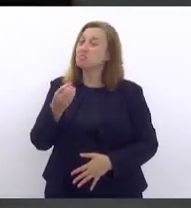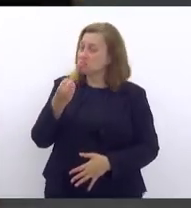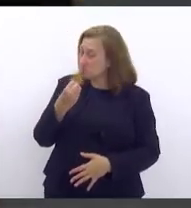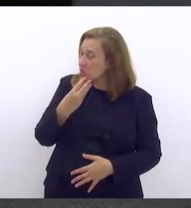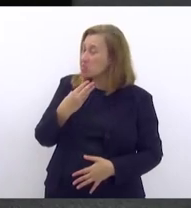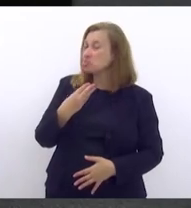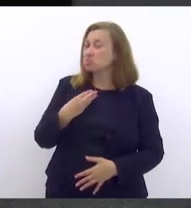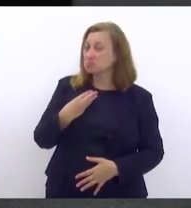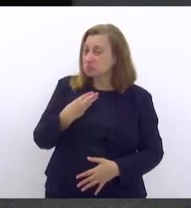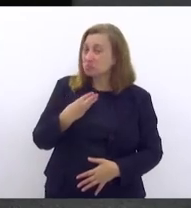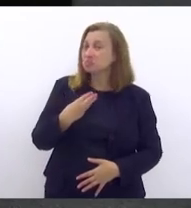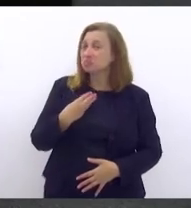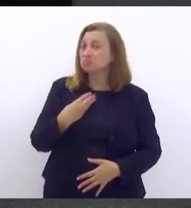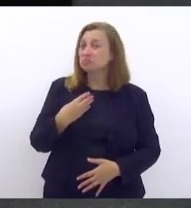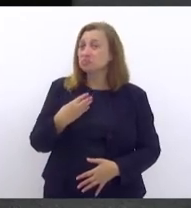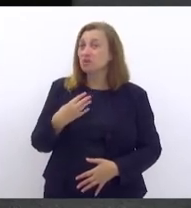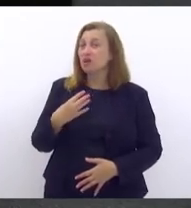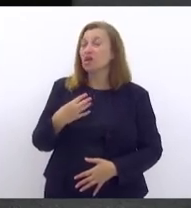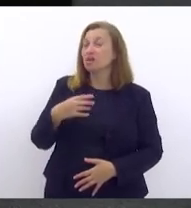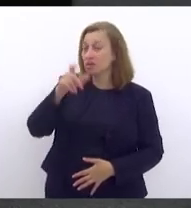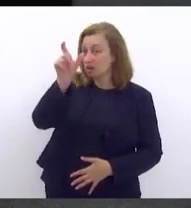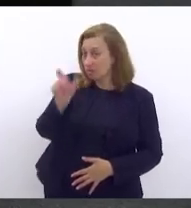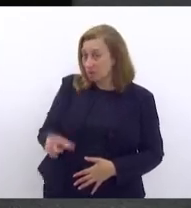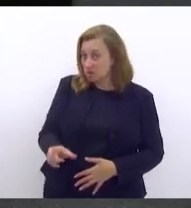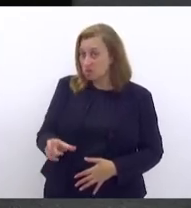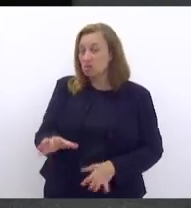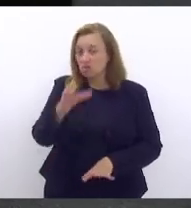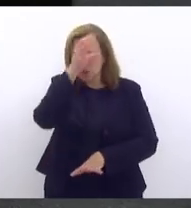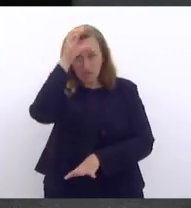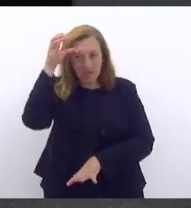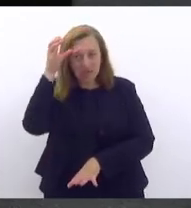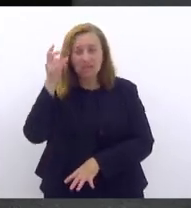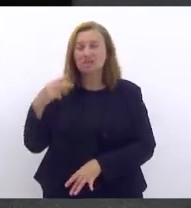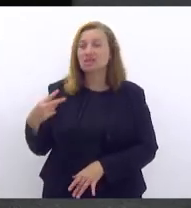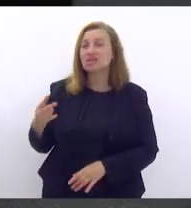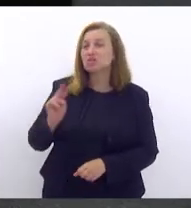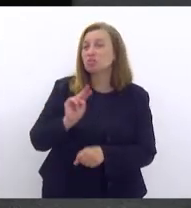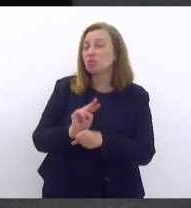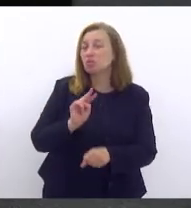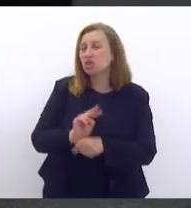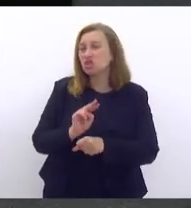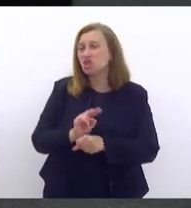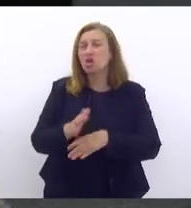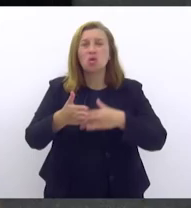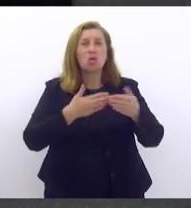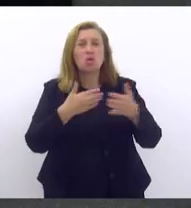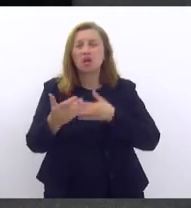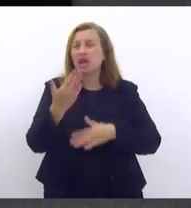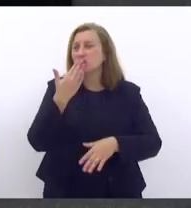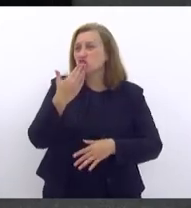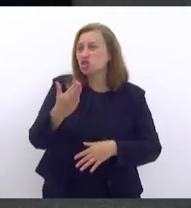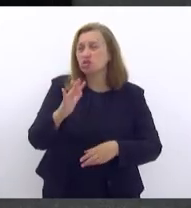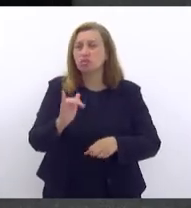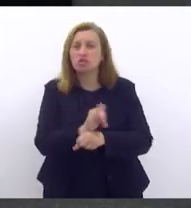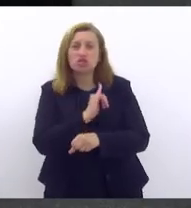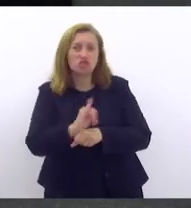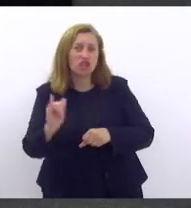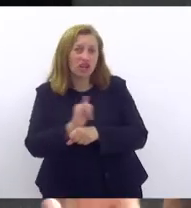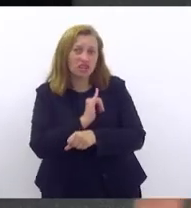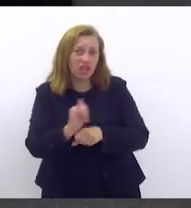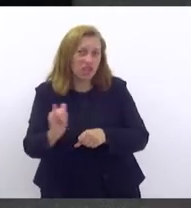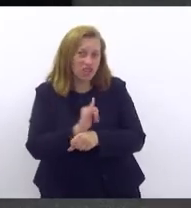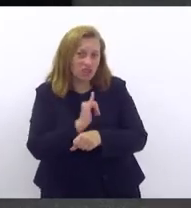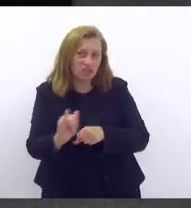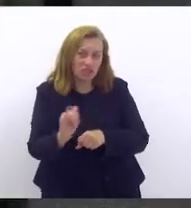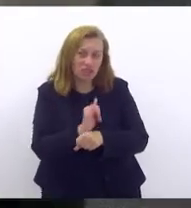oportuno que o consumidor seja preservado de qualquer tipo de mecanismo, mais ou menos